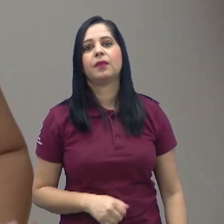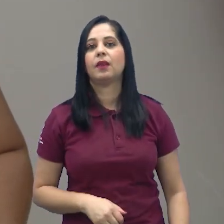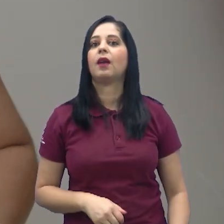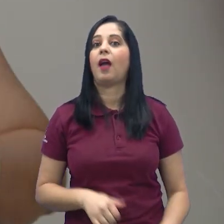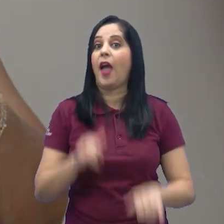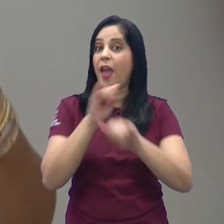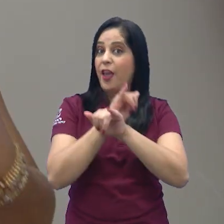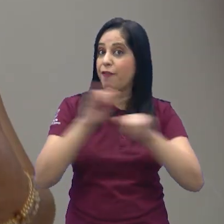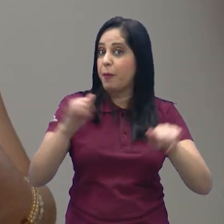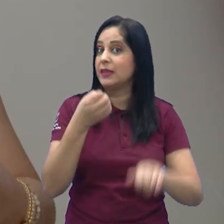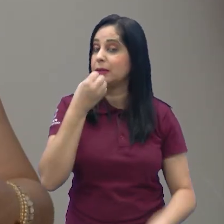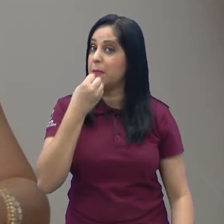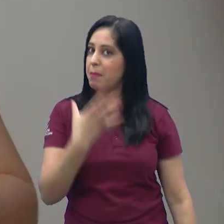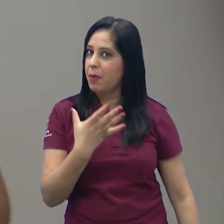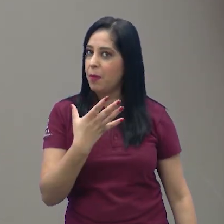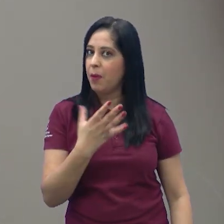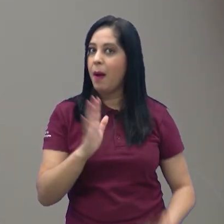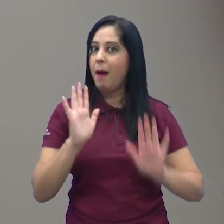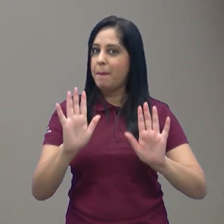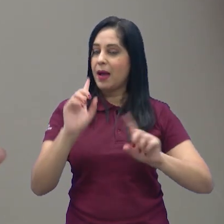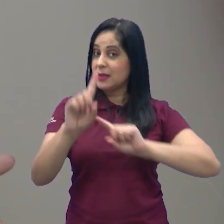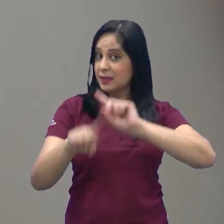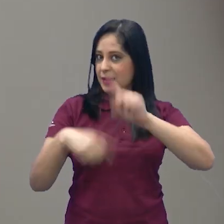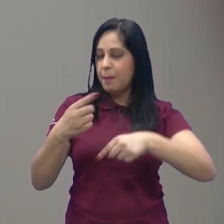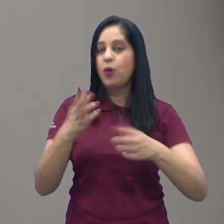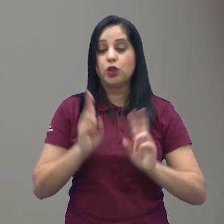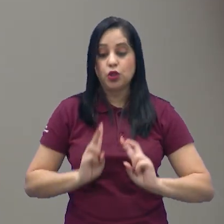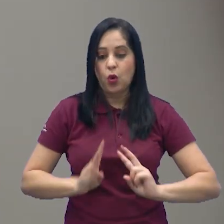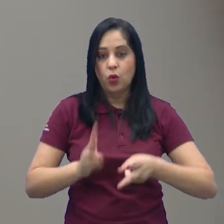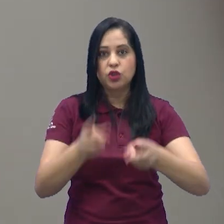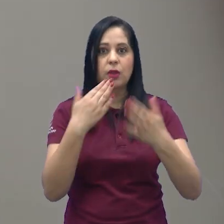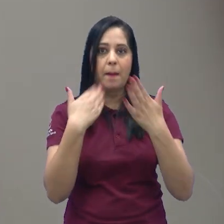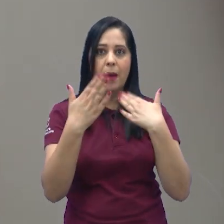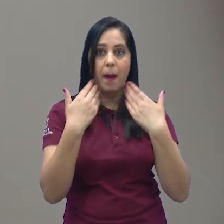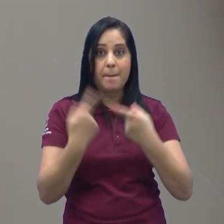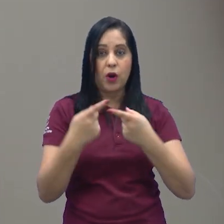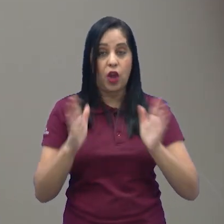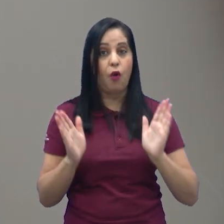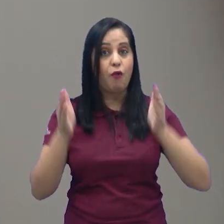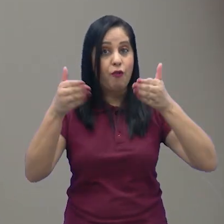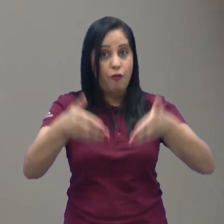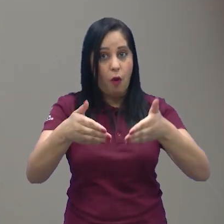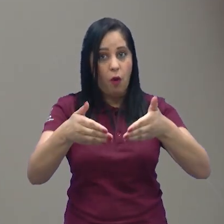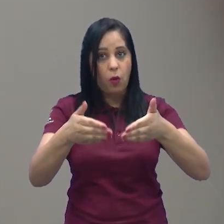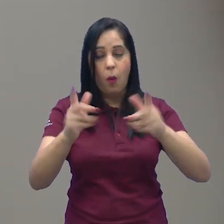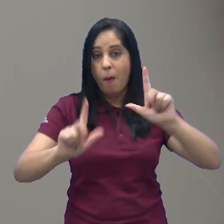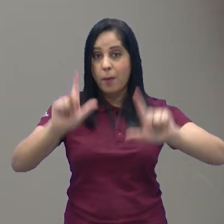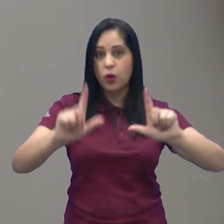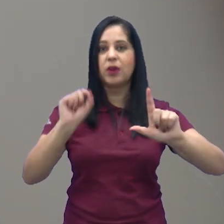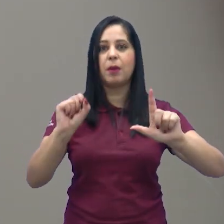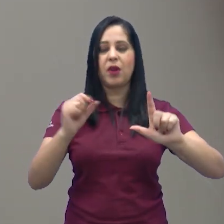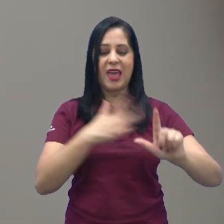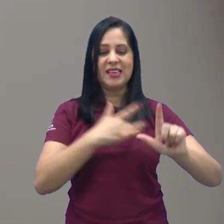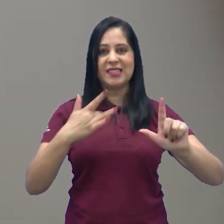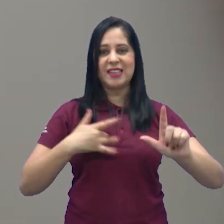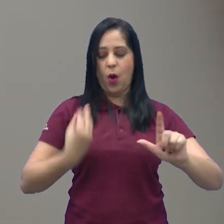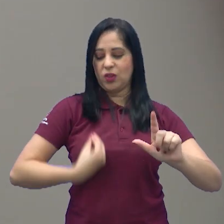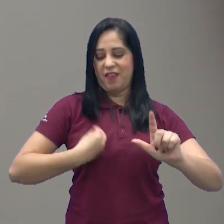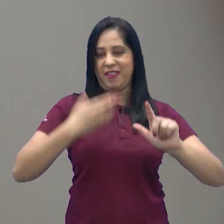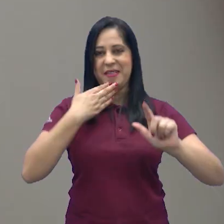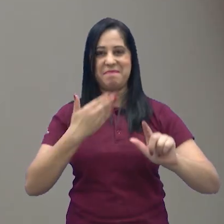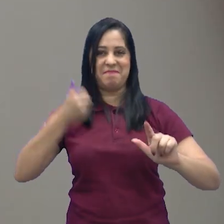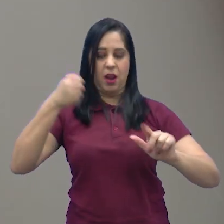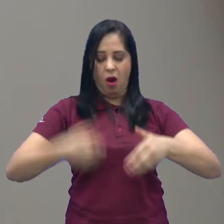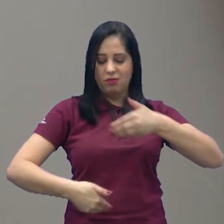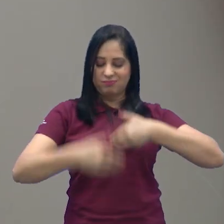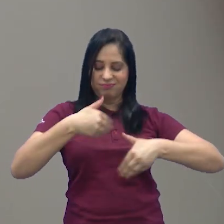encerrar esse bloco e a gente vai voltar a falar sobre esse assunto, porque o foco do De Bem Com Você, como a gente sempre fala, é saúde, qualidade de vida e bem-estar.